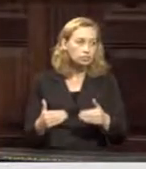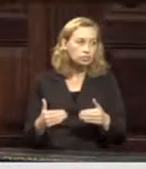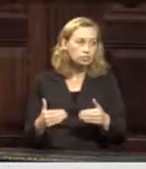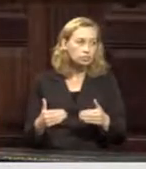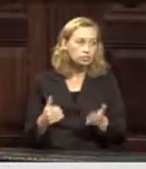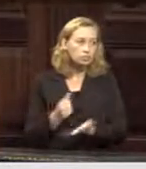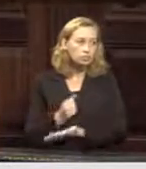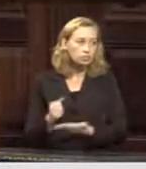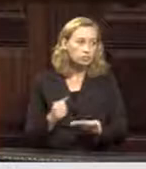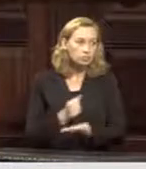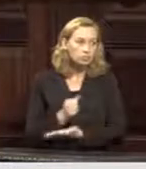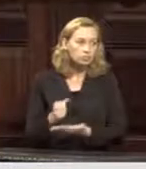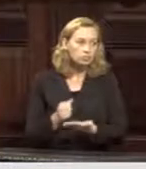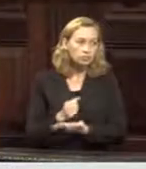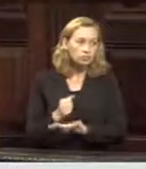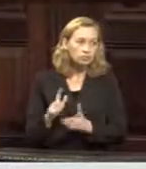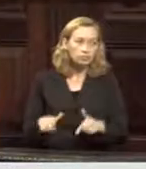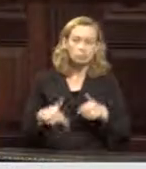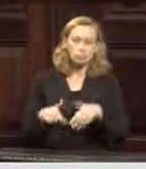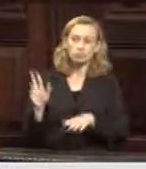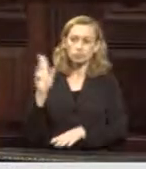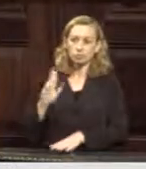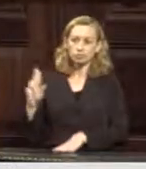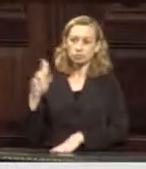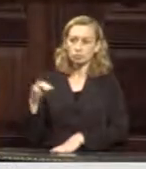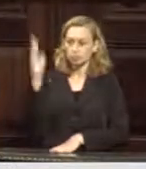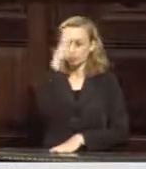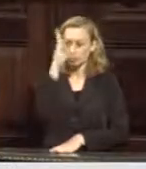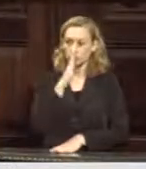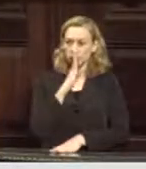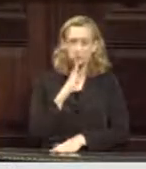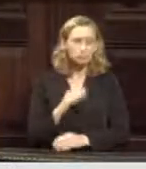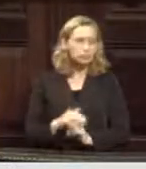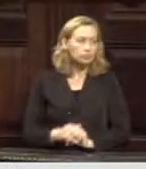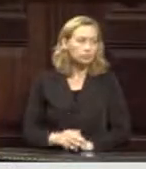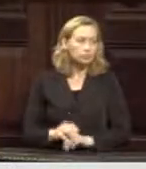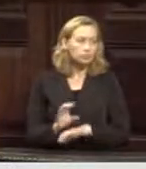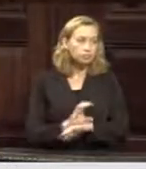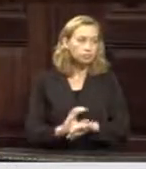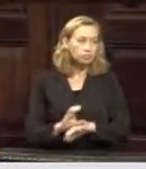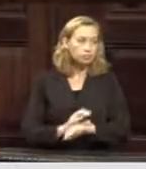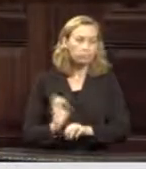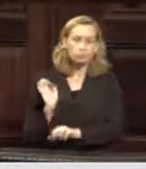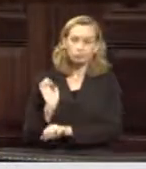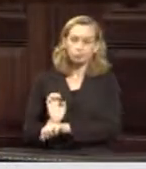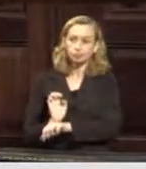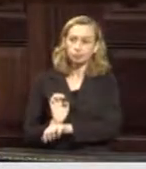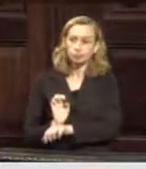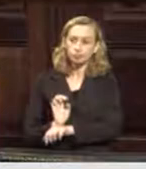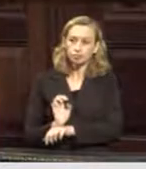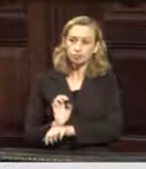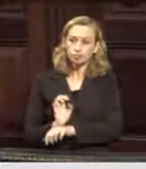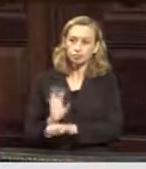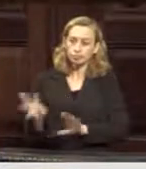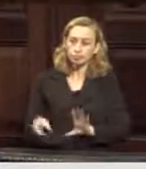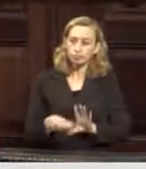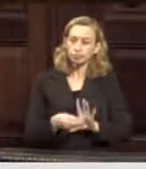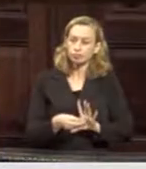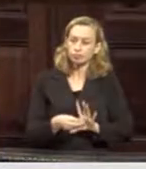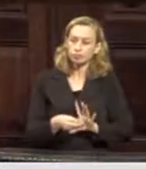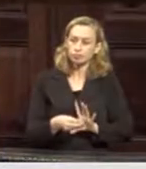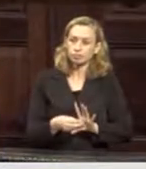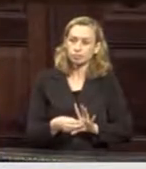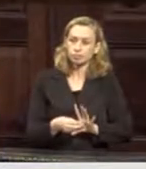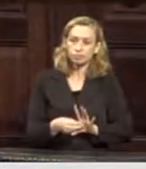estruturante para o funcionamento das universidades brasileiras. E aí, a Constituição Estadual incorporou o